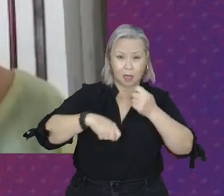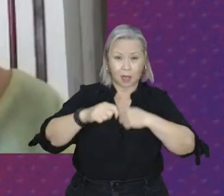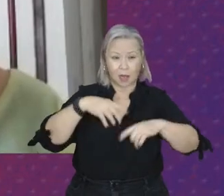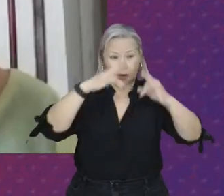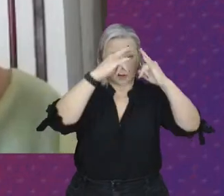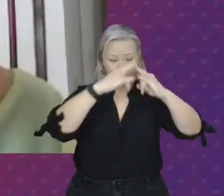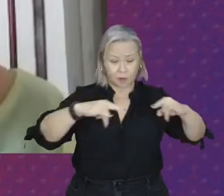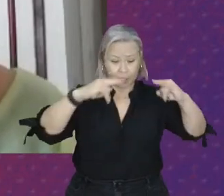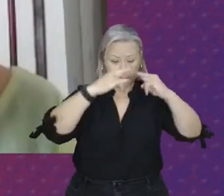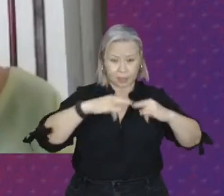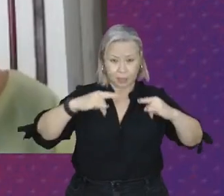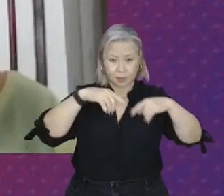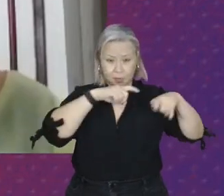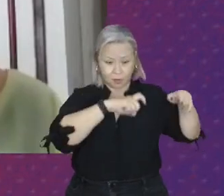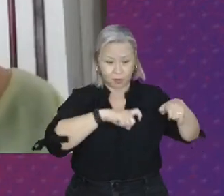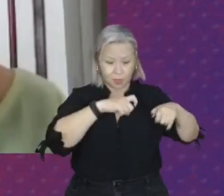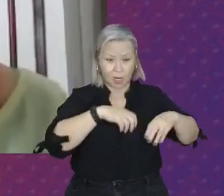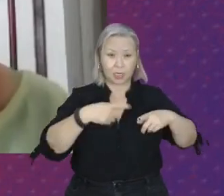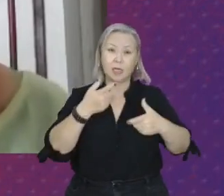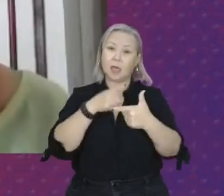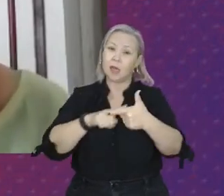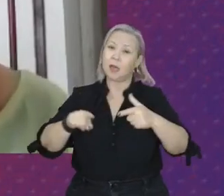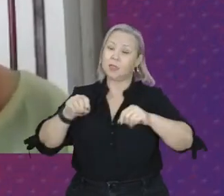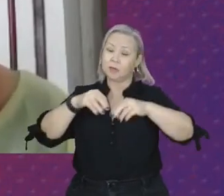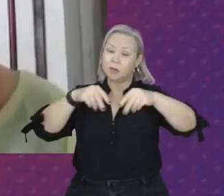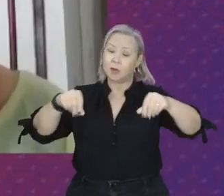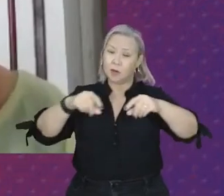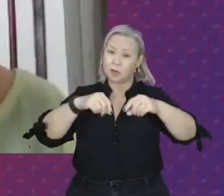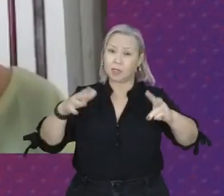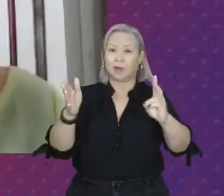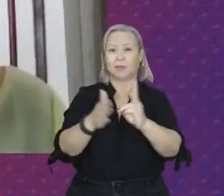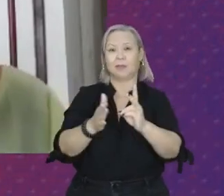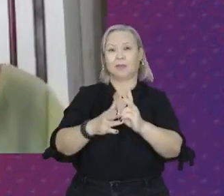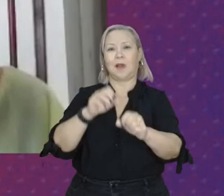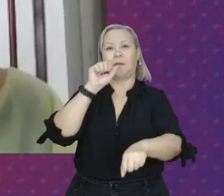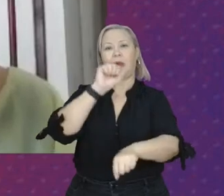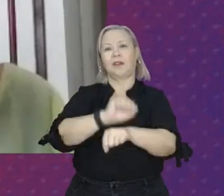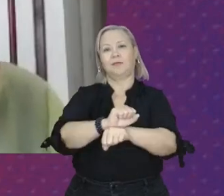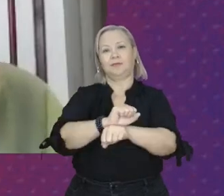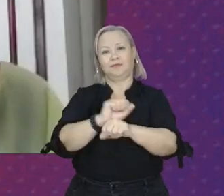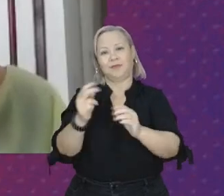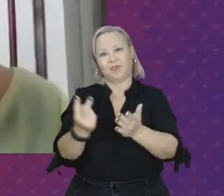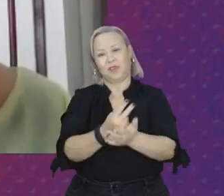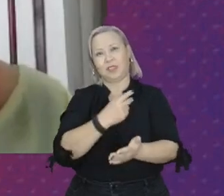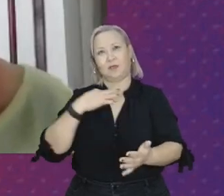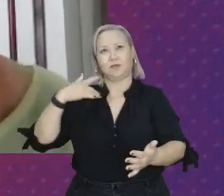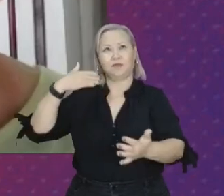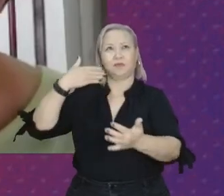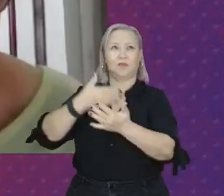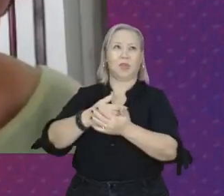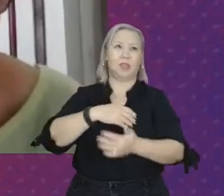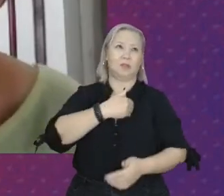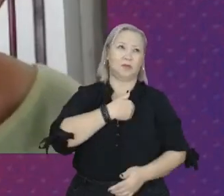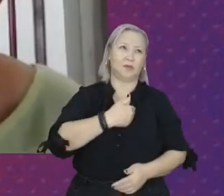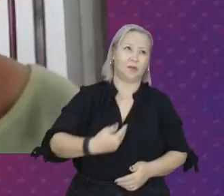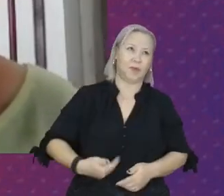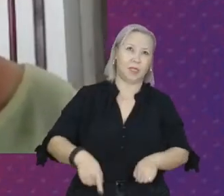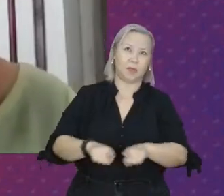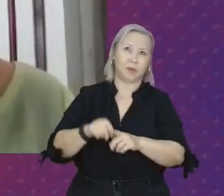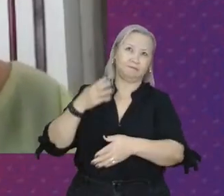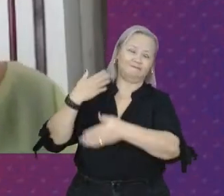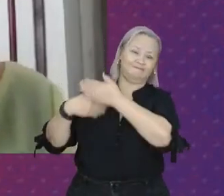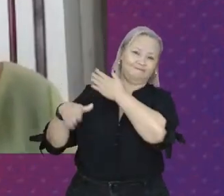da demarcação de terras indígenas, foi deixando de ocorrer desde o governo também anterior.